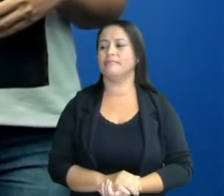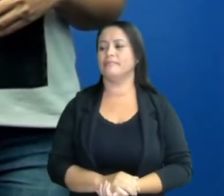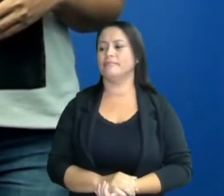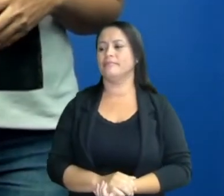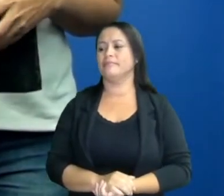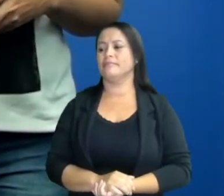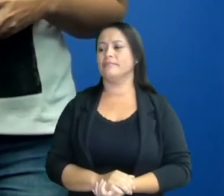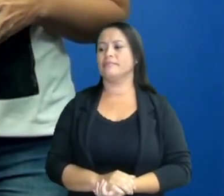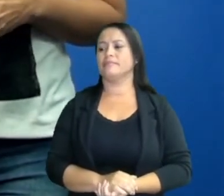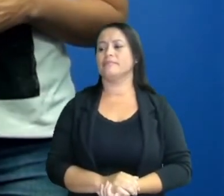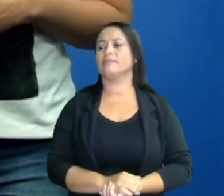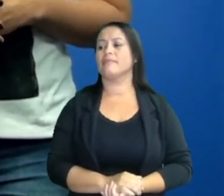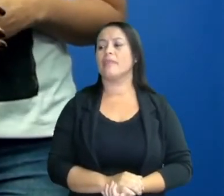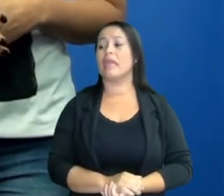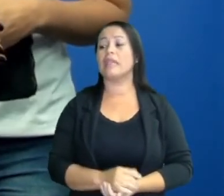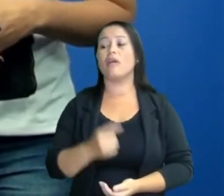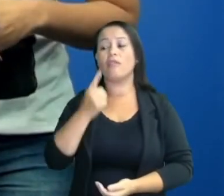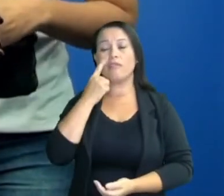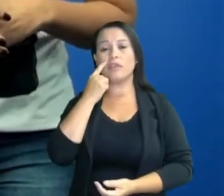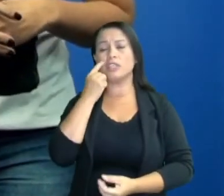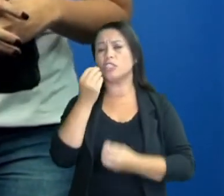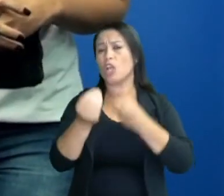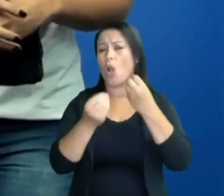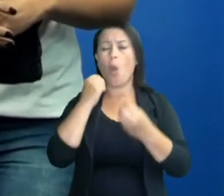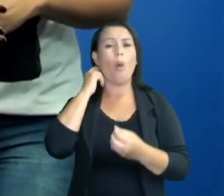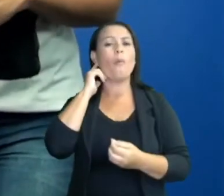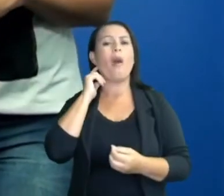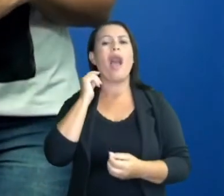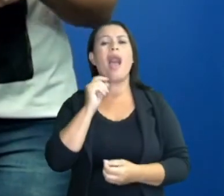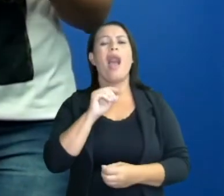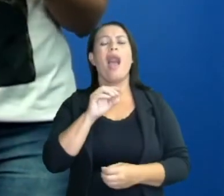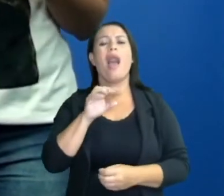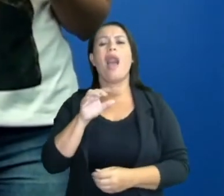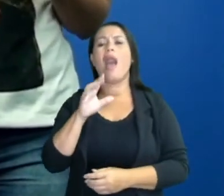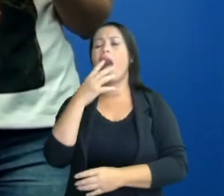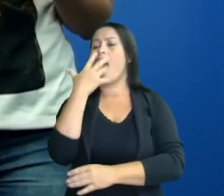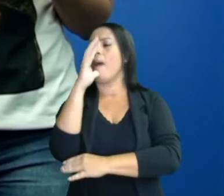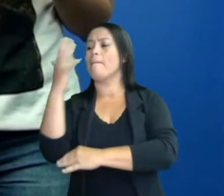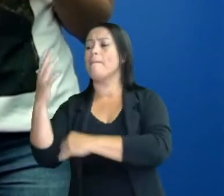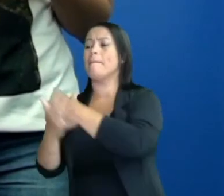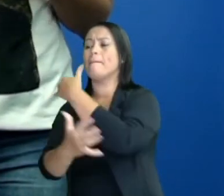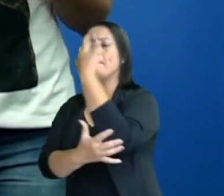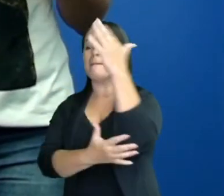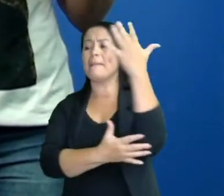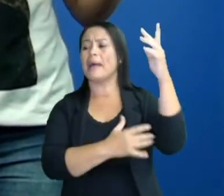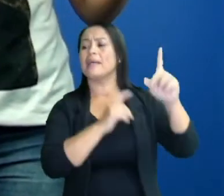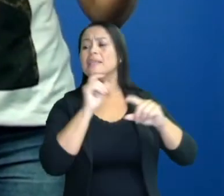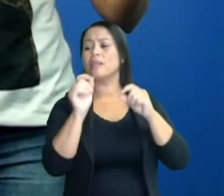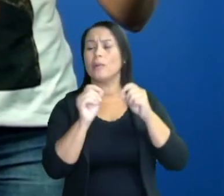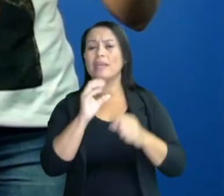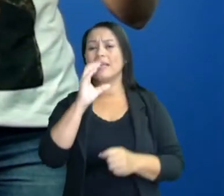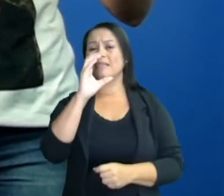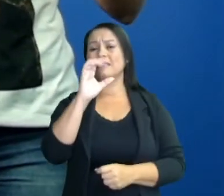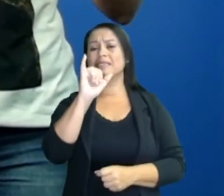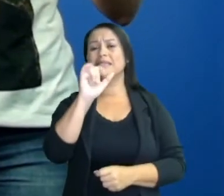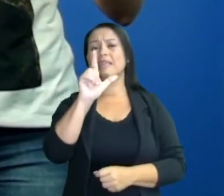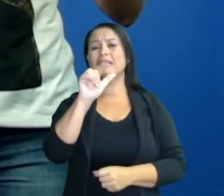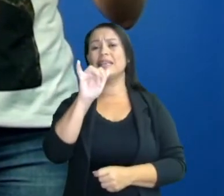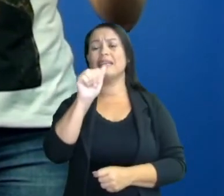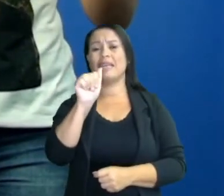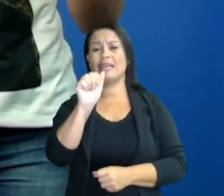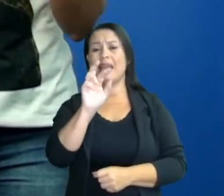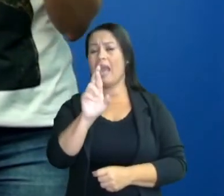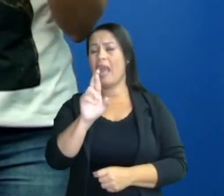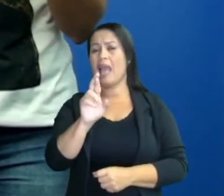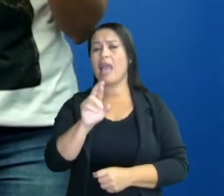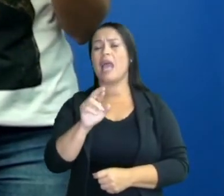E aí a retirada da Mata ciliar centro mata ciliar é a mata que fica em torno do